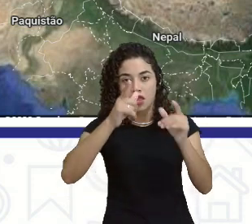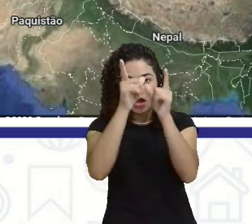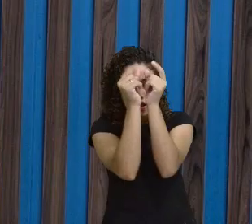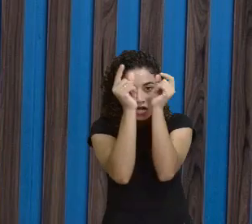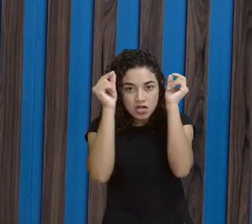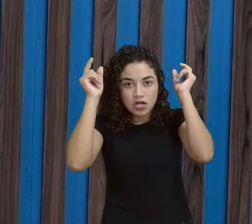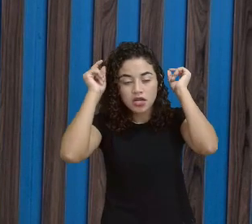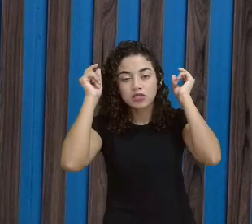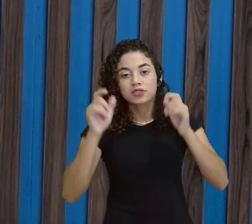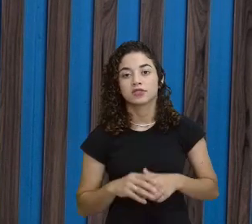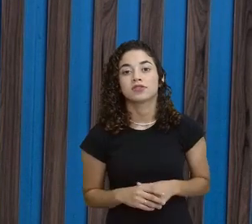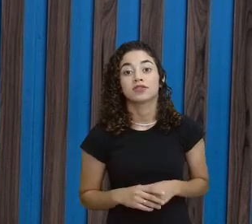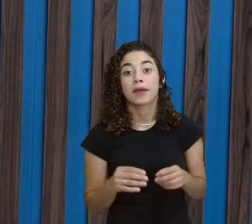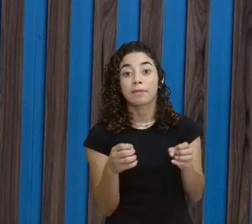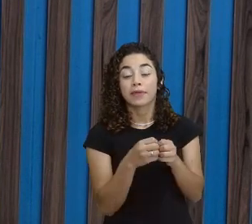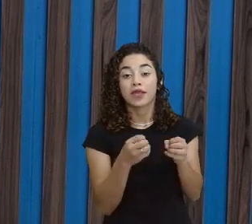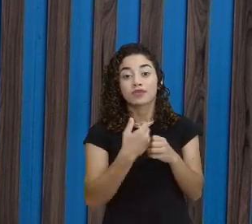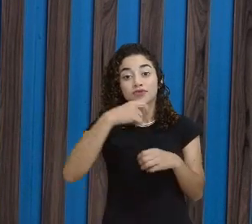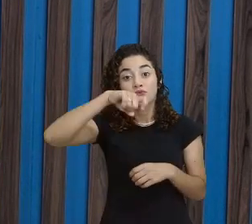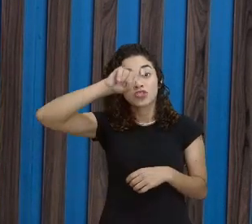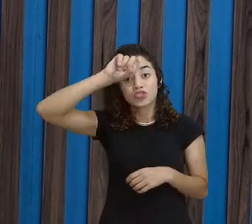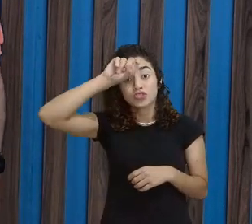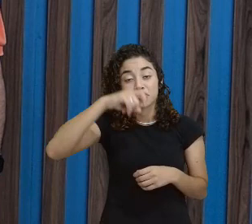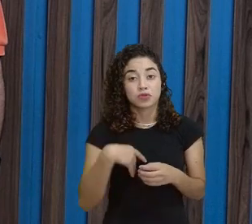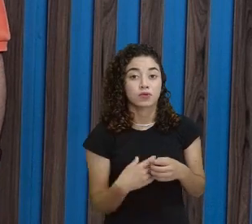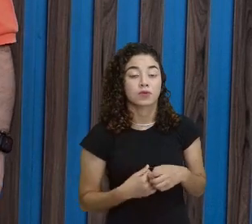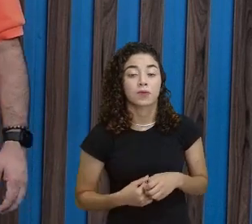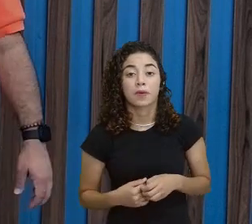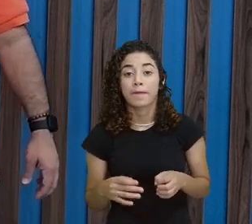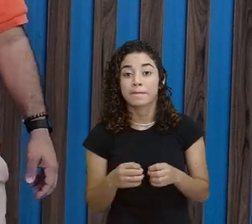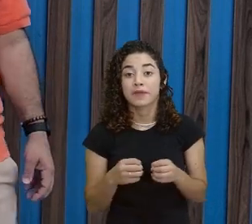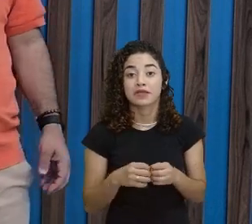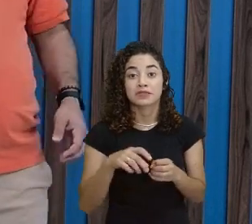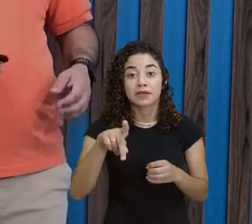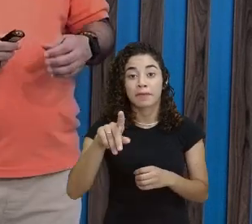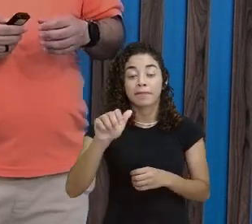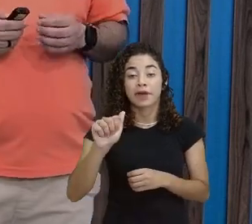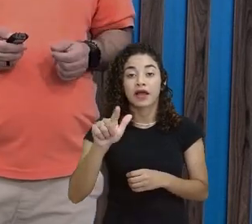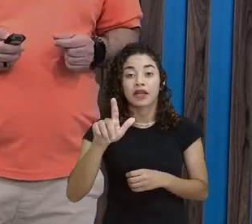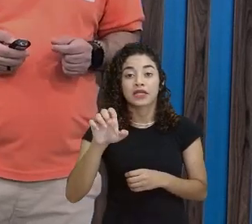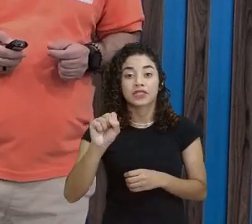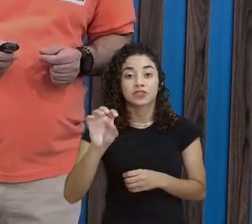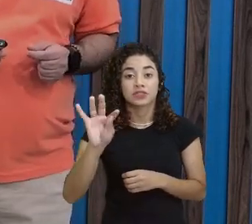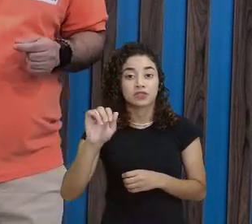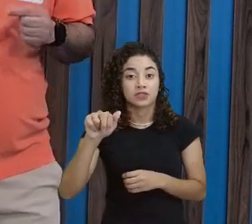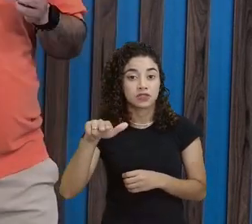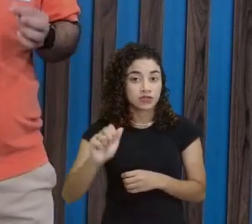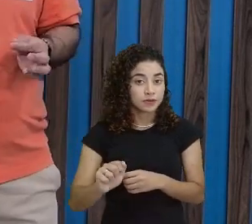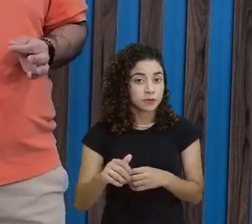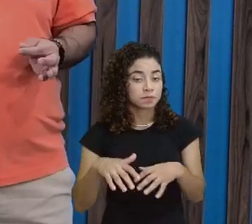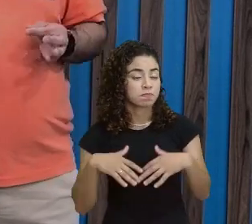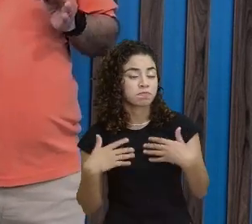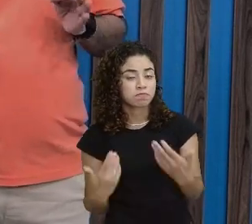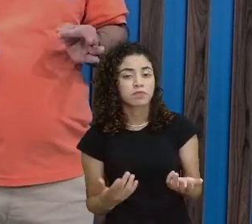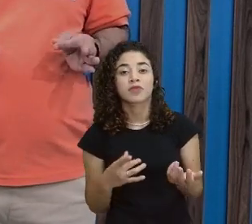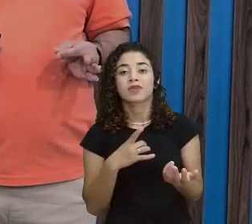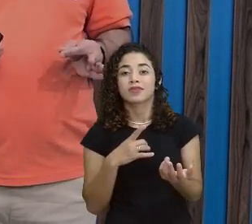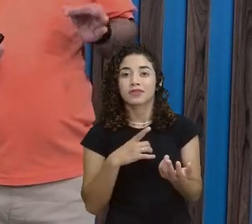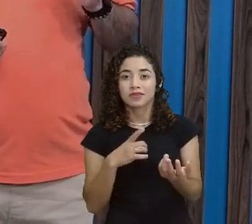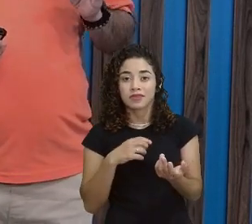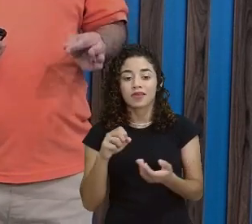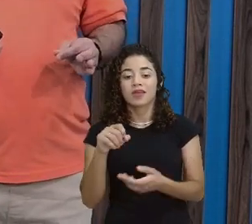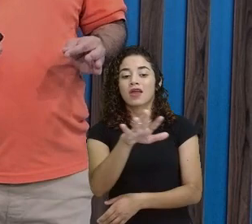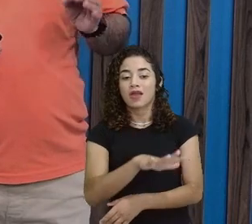marítimas, né, próximo do Egito, próximo da Palestina. Então, nesse sentido, a gente tem aí a